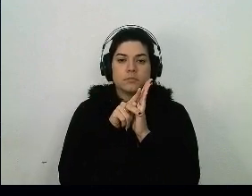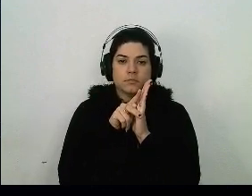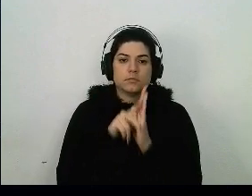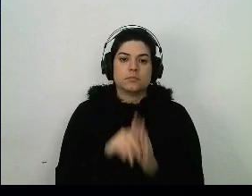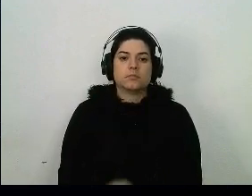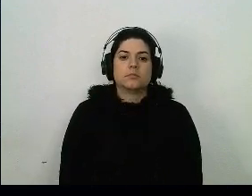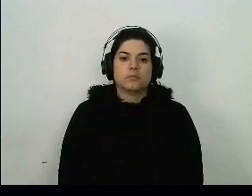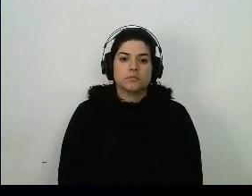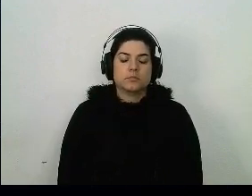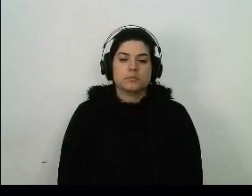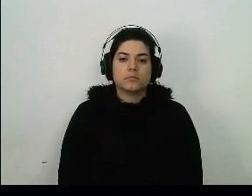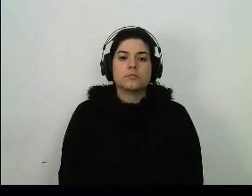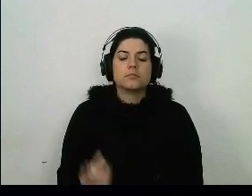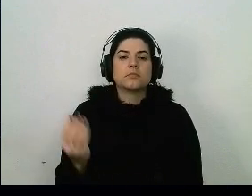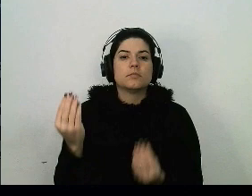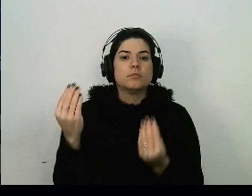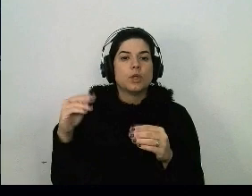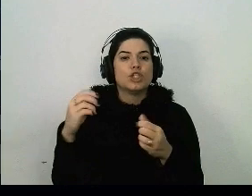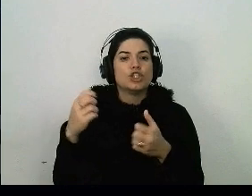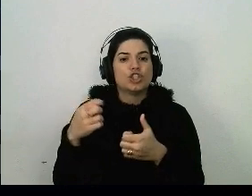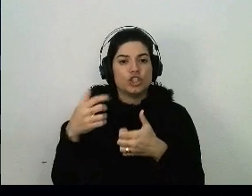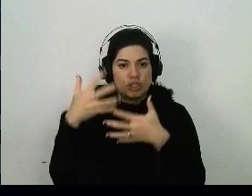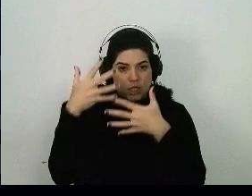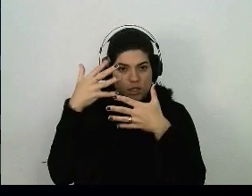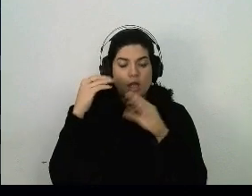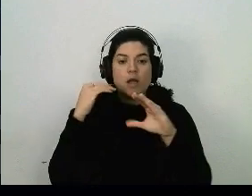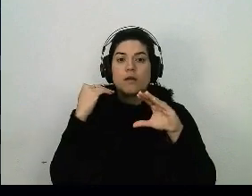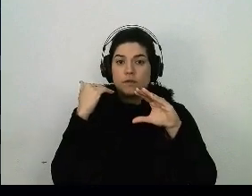deixar aqui no chat, hein? Vou pedir para enviar.